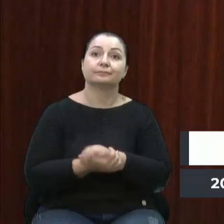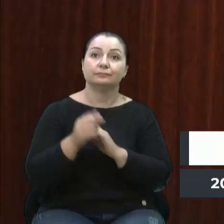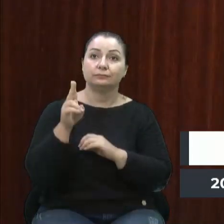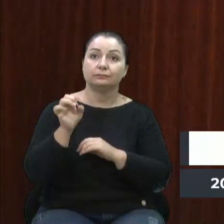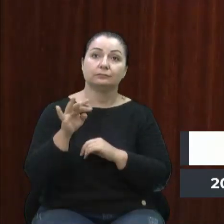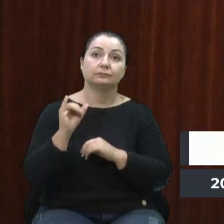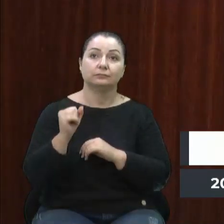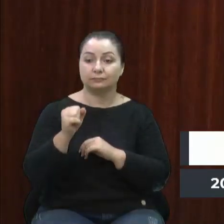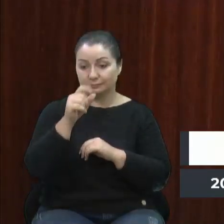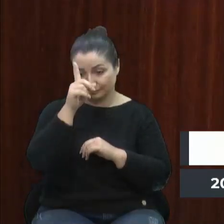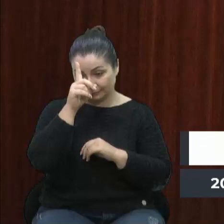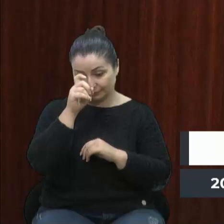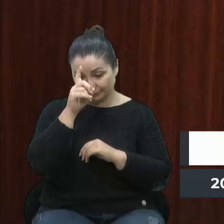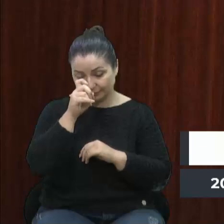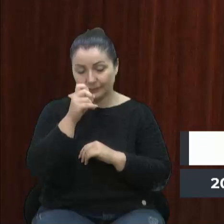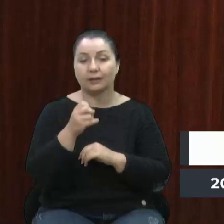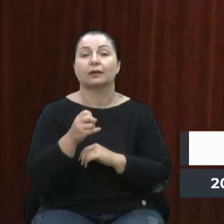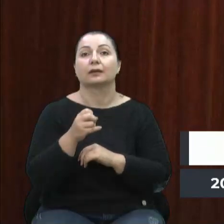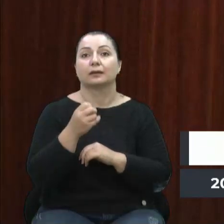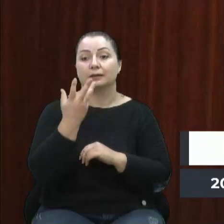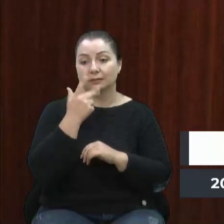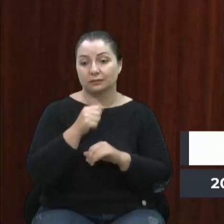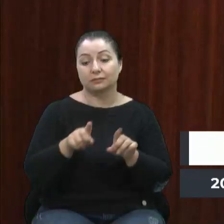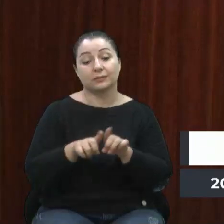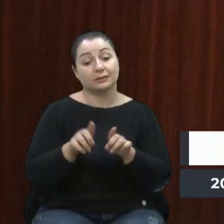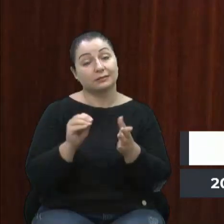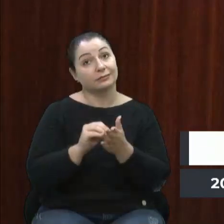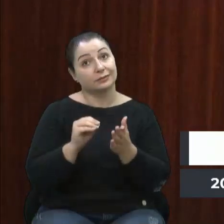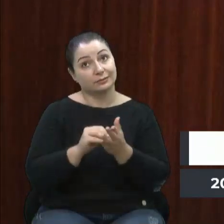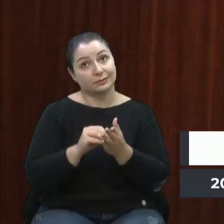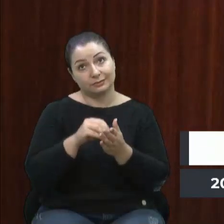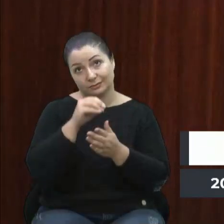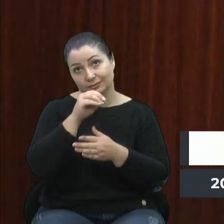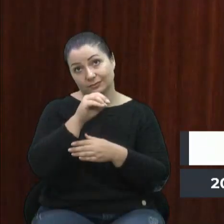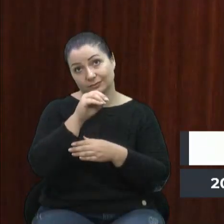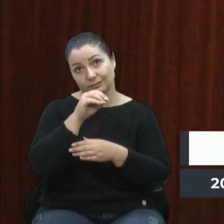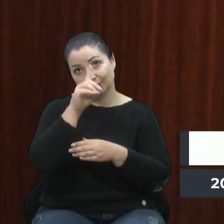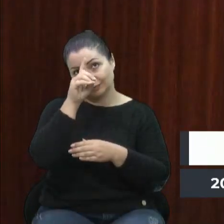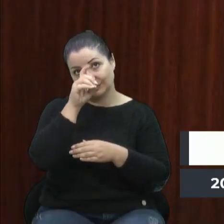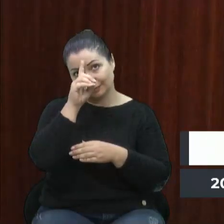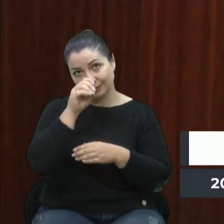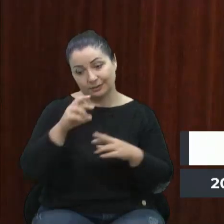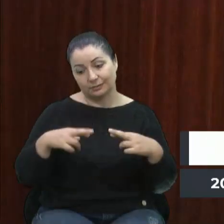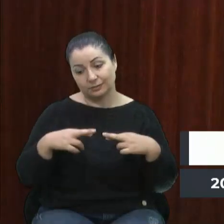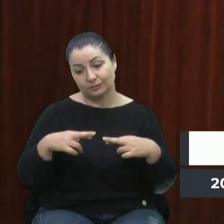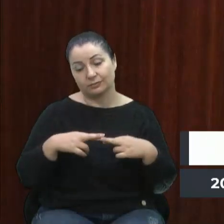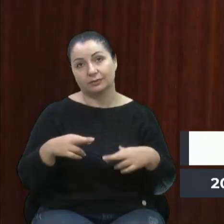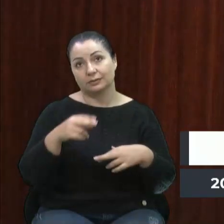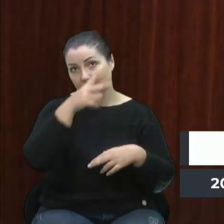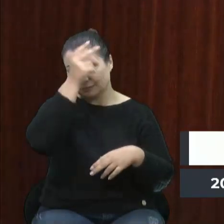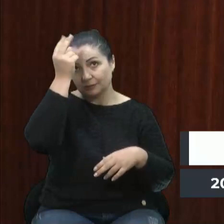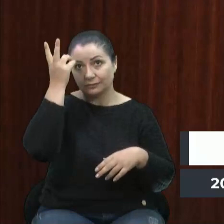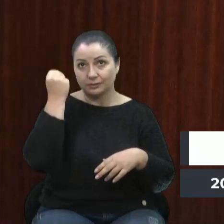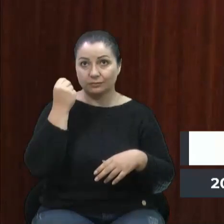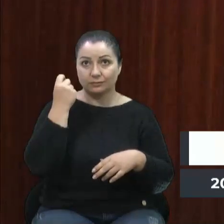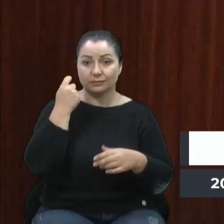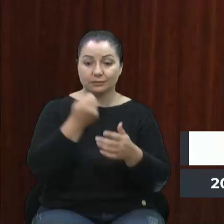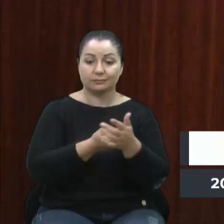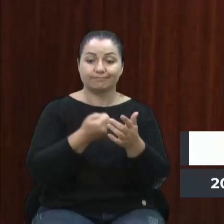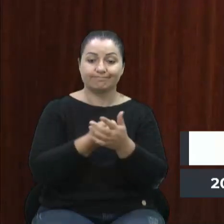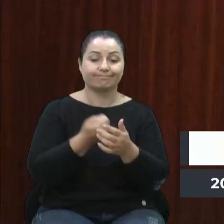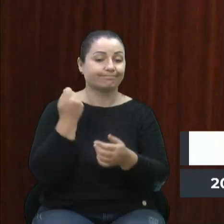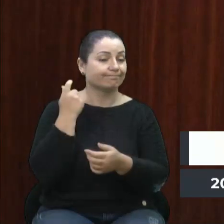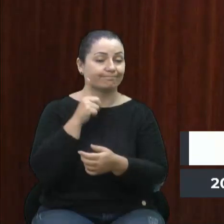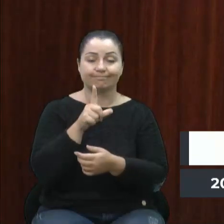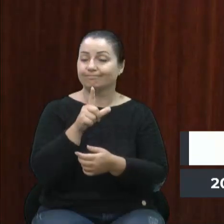pediátrica está faltando, inclusive, nos hospitais particulares. A prefeitura tentou comprar e não conseguiu. Então, é